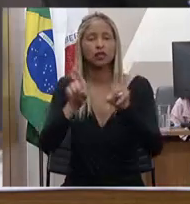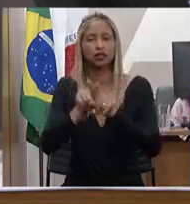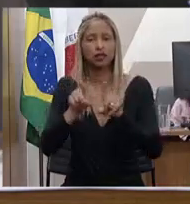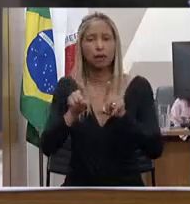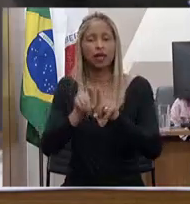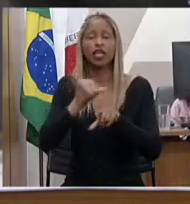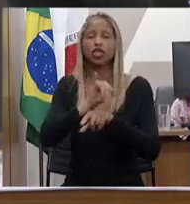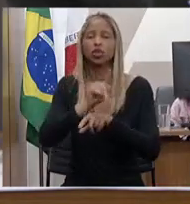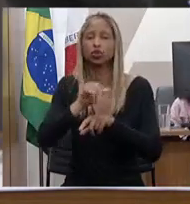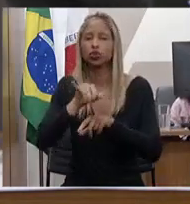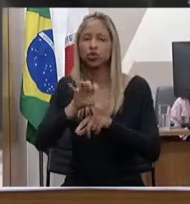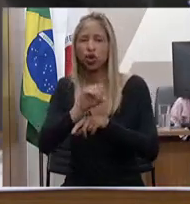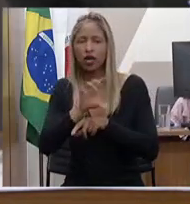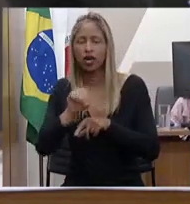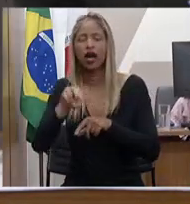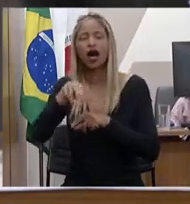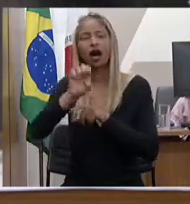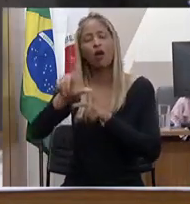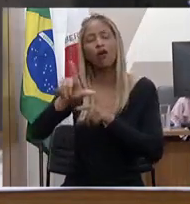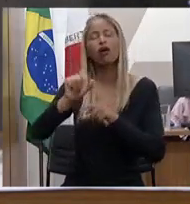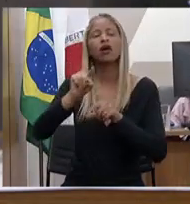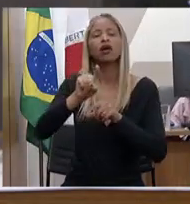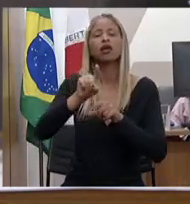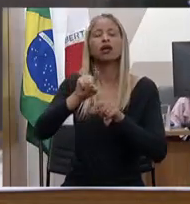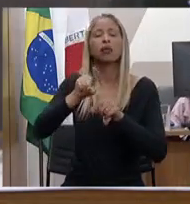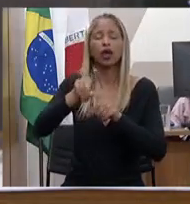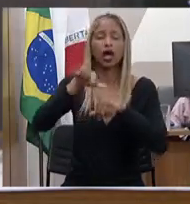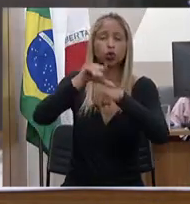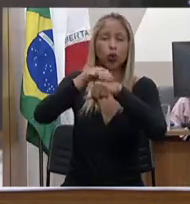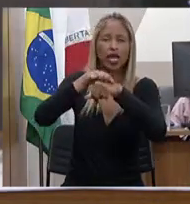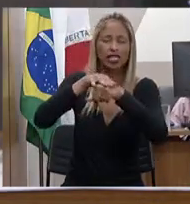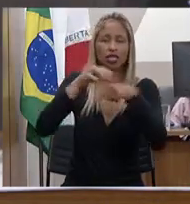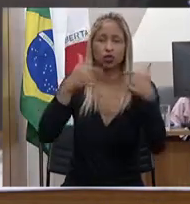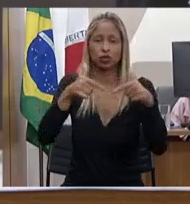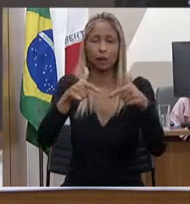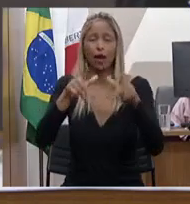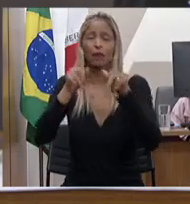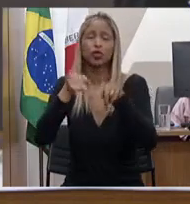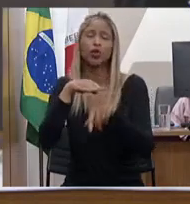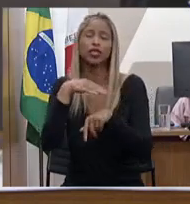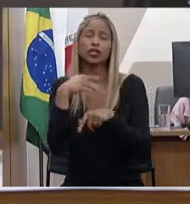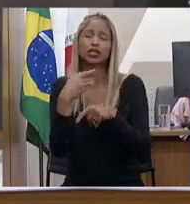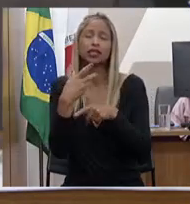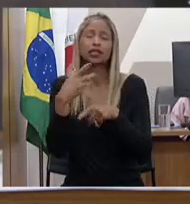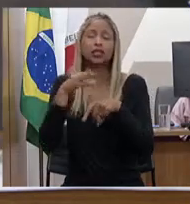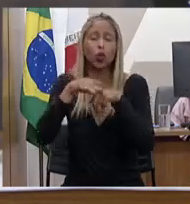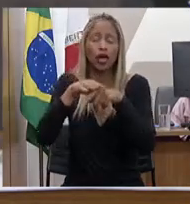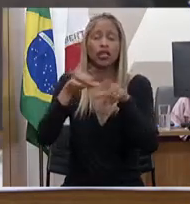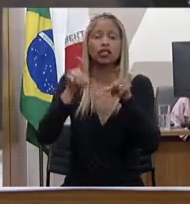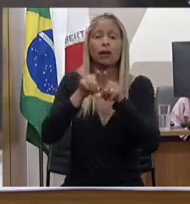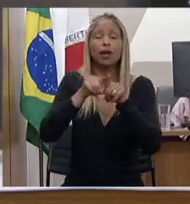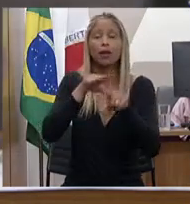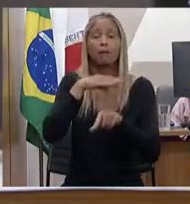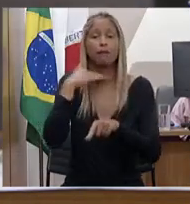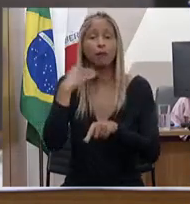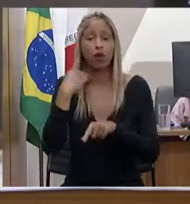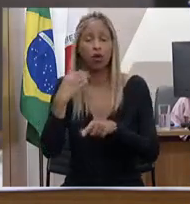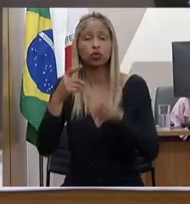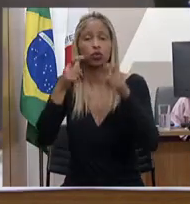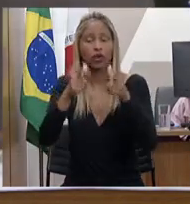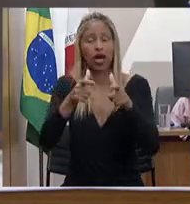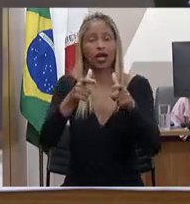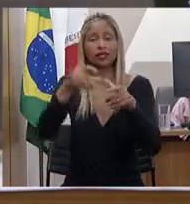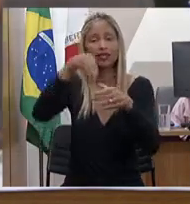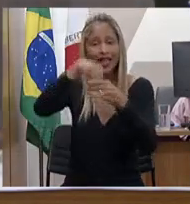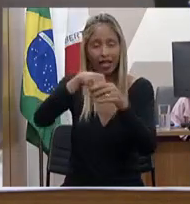institucional as as doenças do trabalho os adoecimentos os óbitos né no meio ambiente de